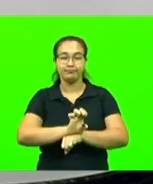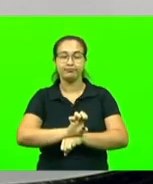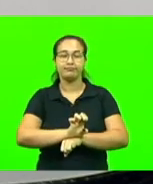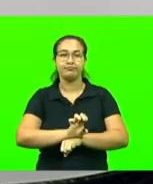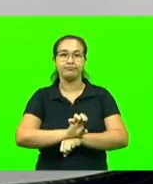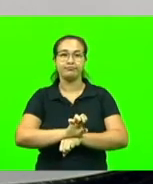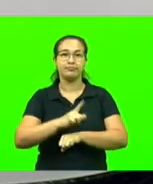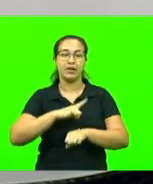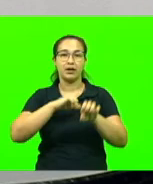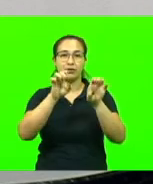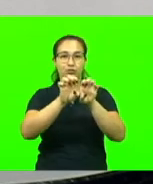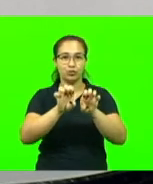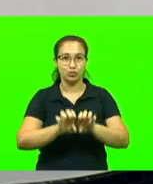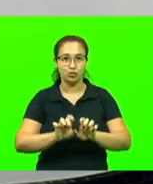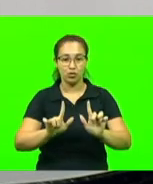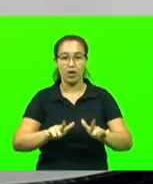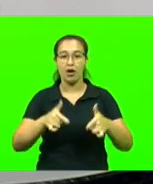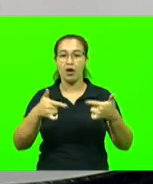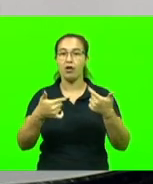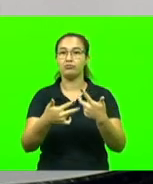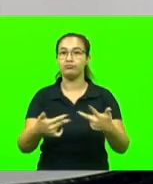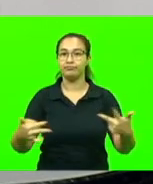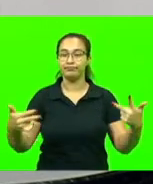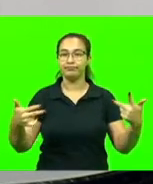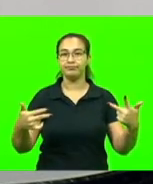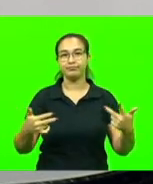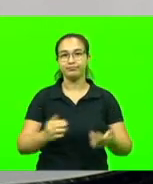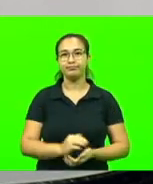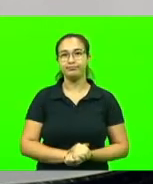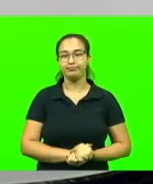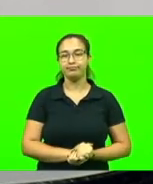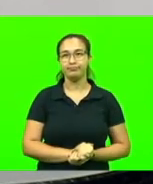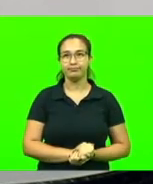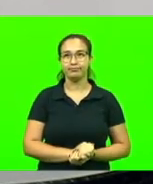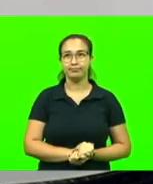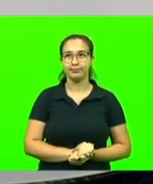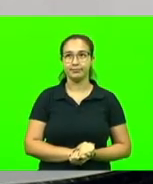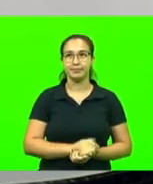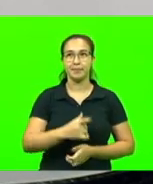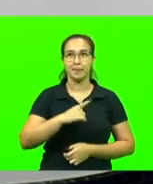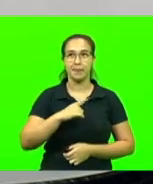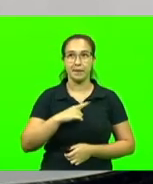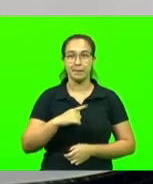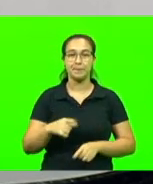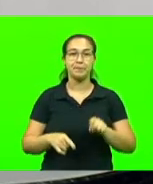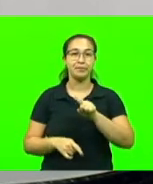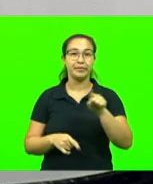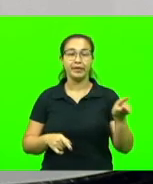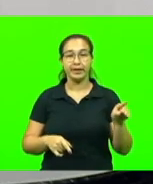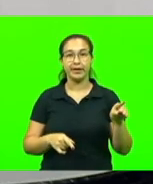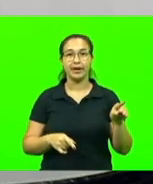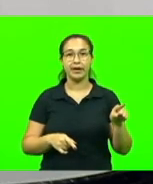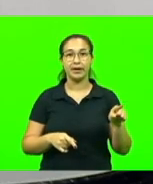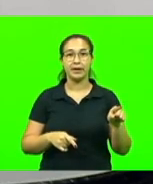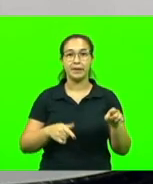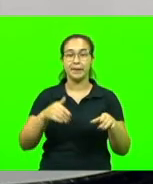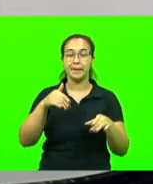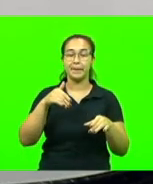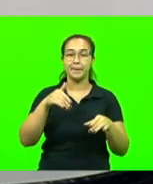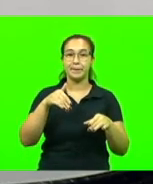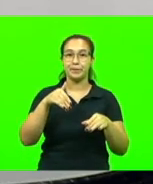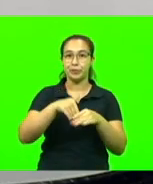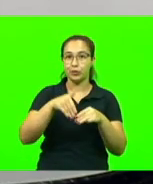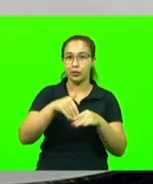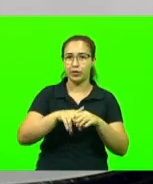próximos 5 anos, transcendendo, inclusive, o pleito eleitoral, o que eu acho magnífico, porque dá